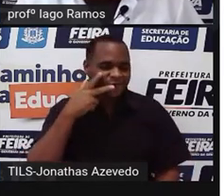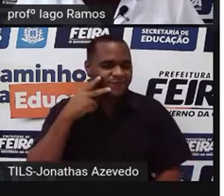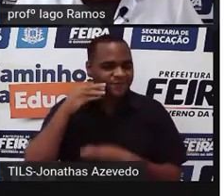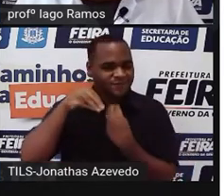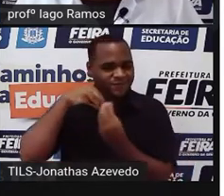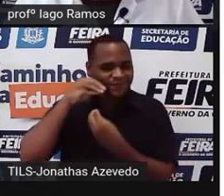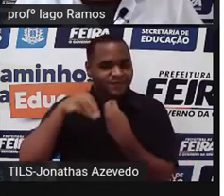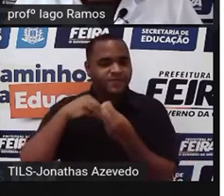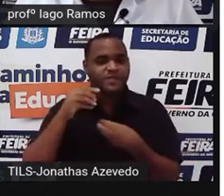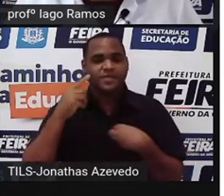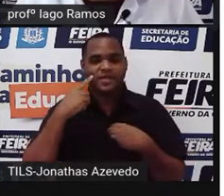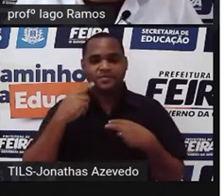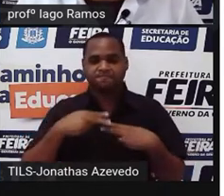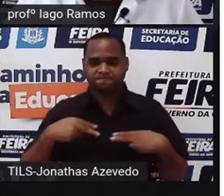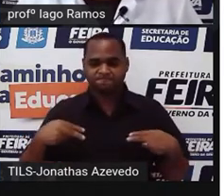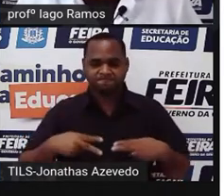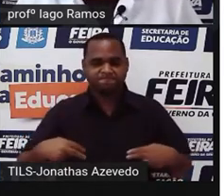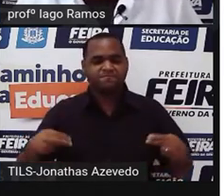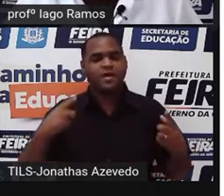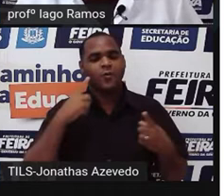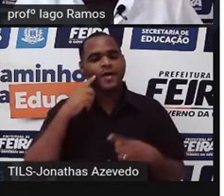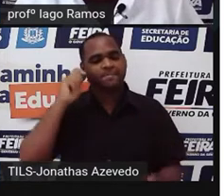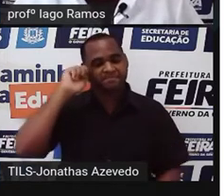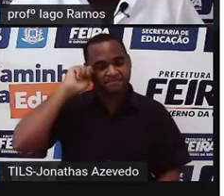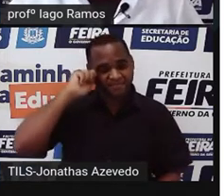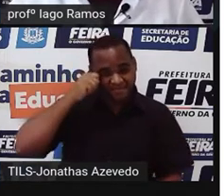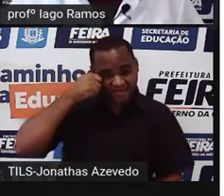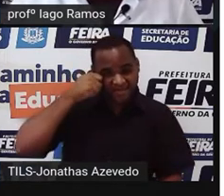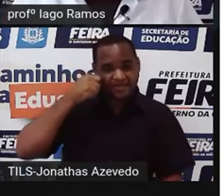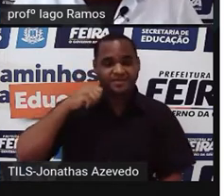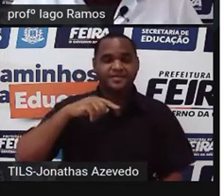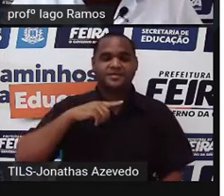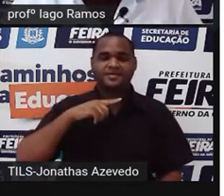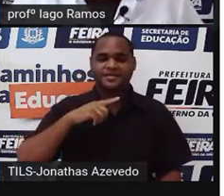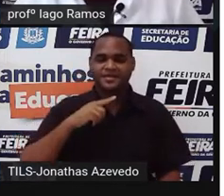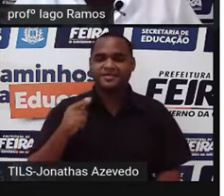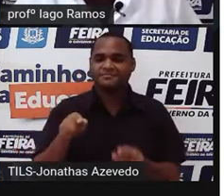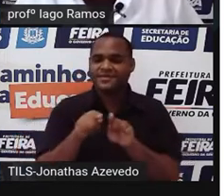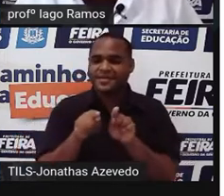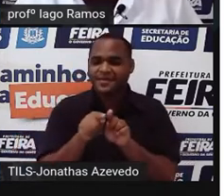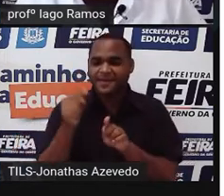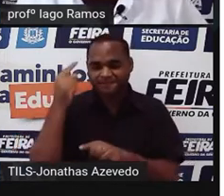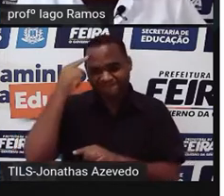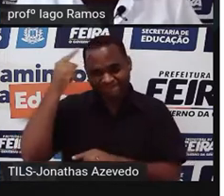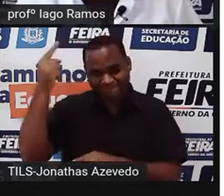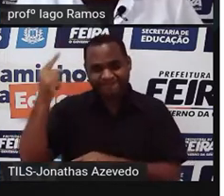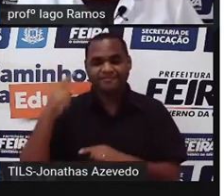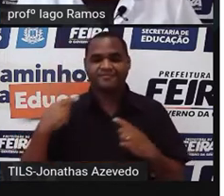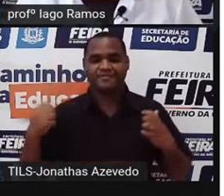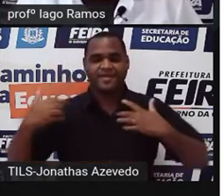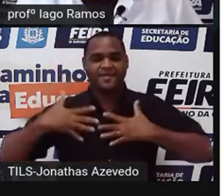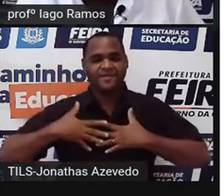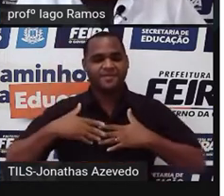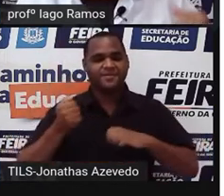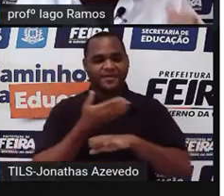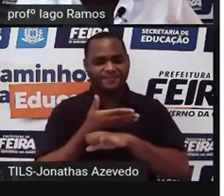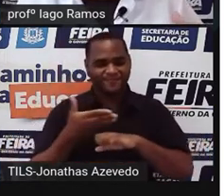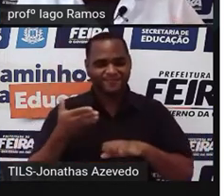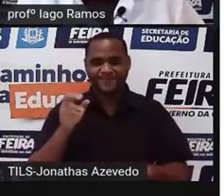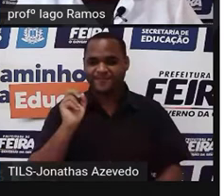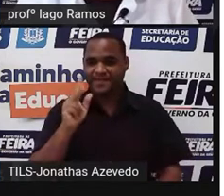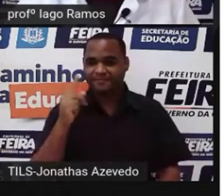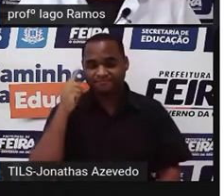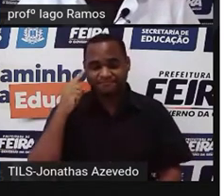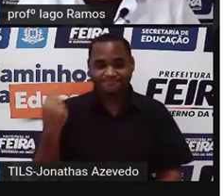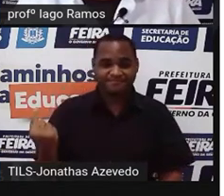umas listras horizontais pretas, e por cima, visto também um jaleco branco, tá bom? Aqui